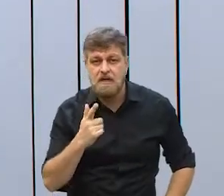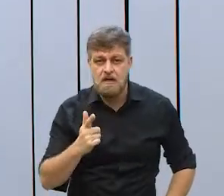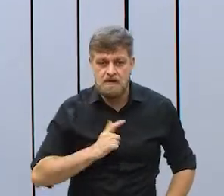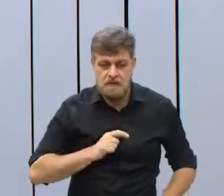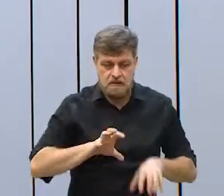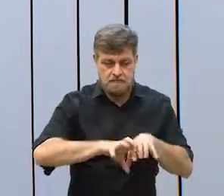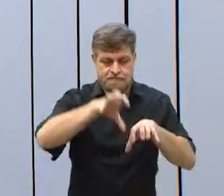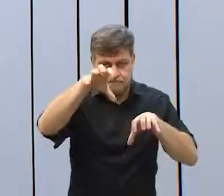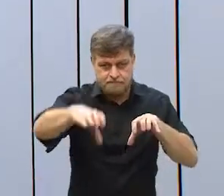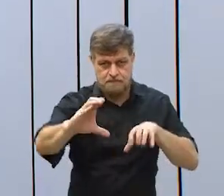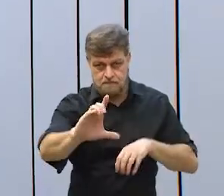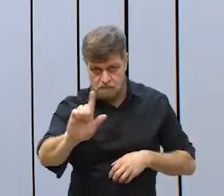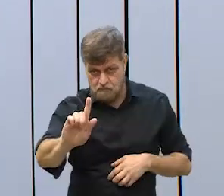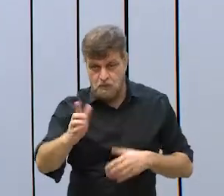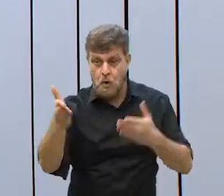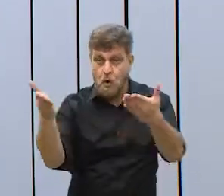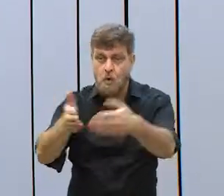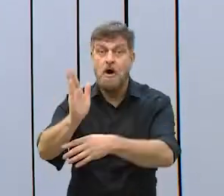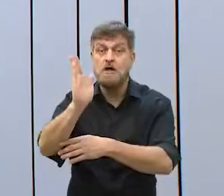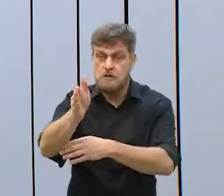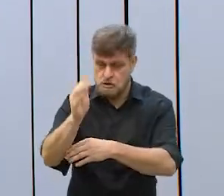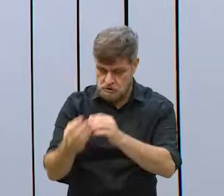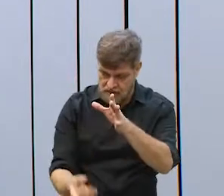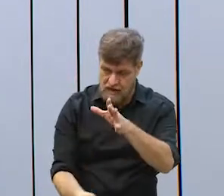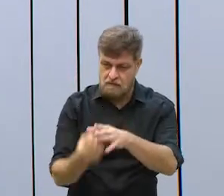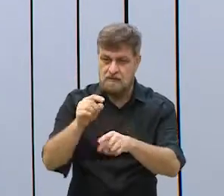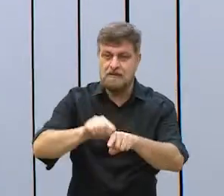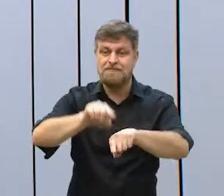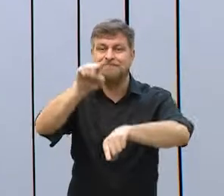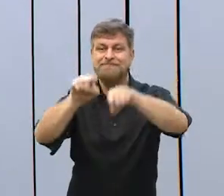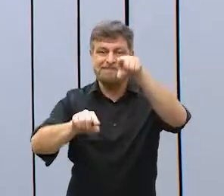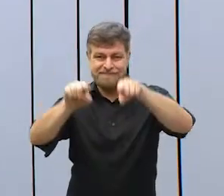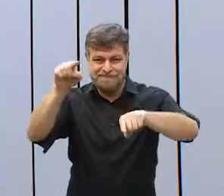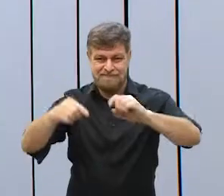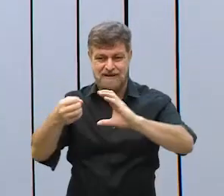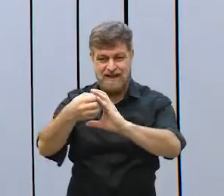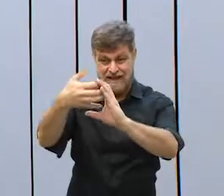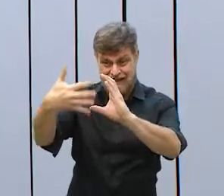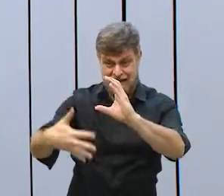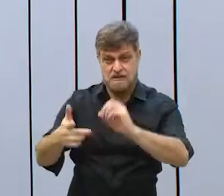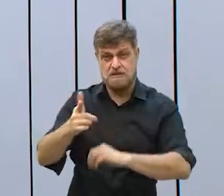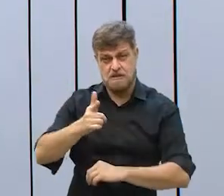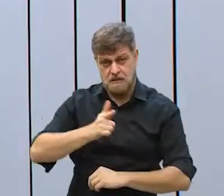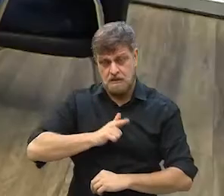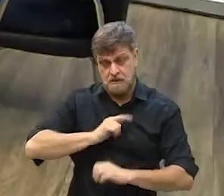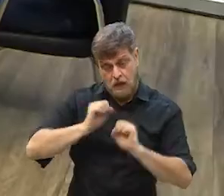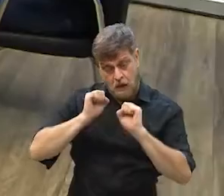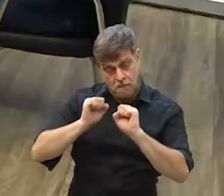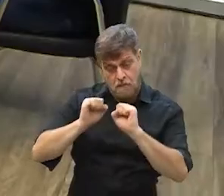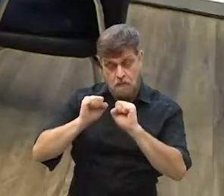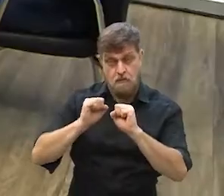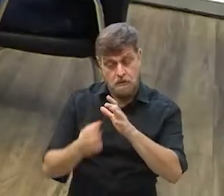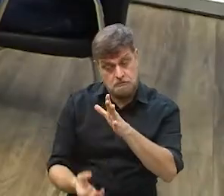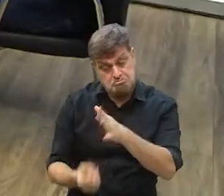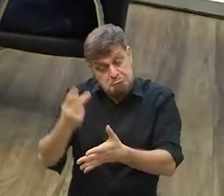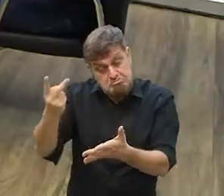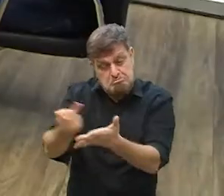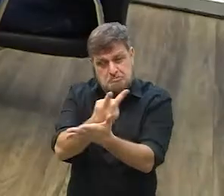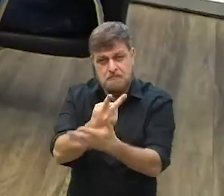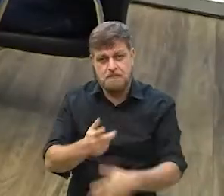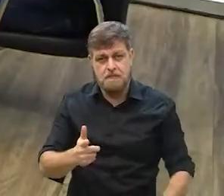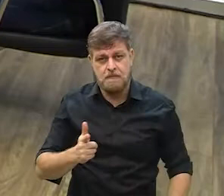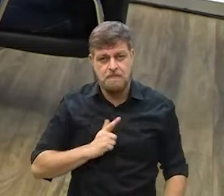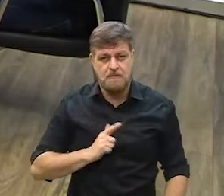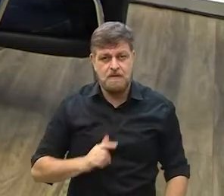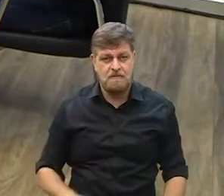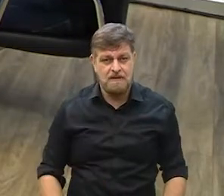distrito também hoje já é um pouco assim, ele já tem a característica que pode ser que aconteça, mas não é de